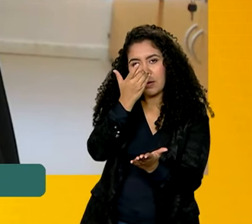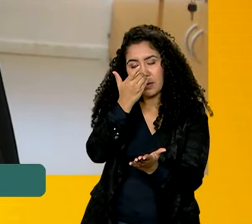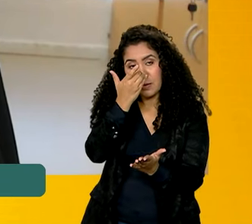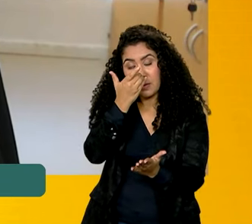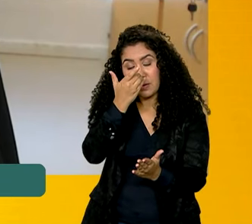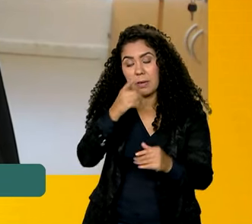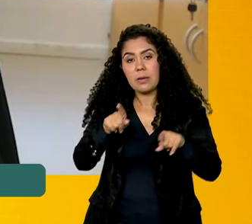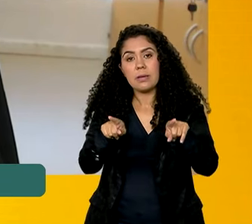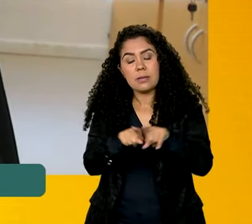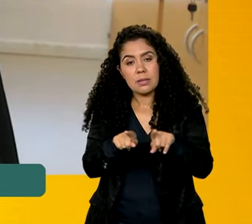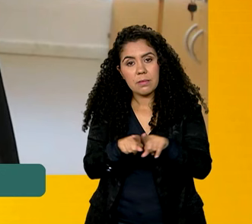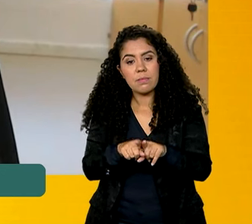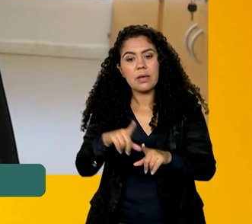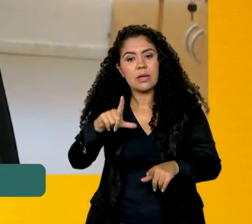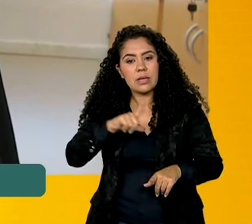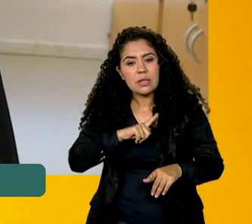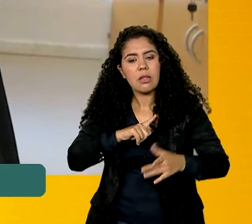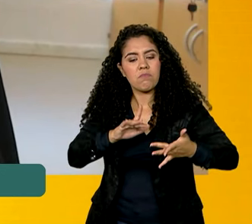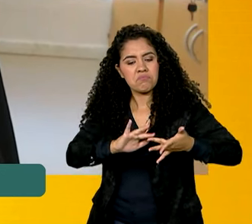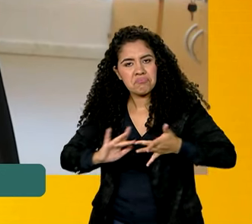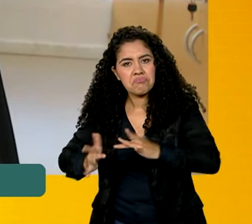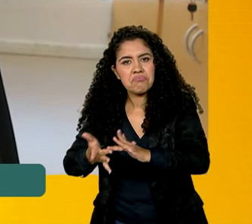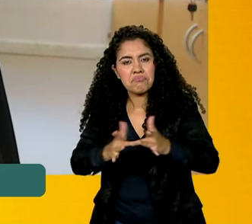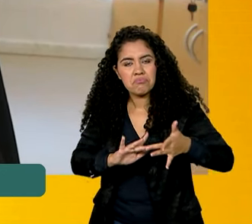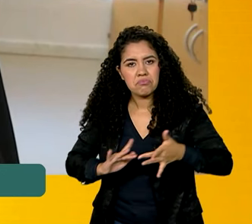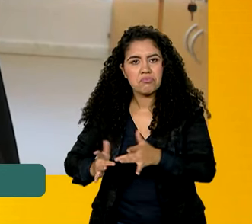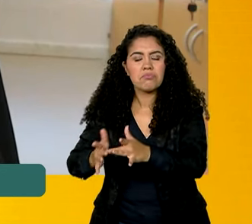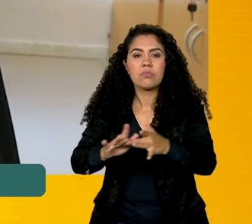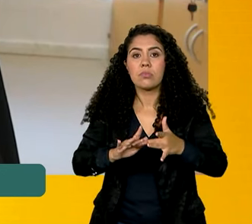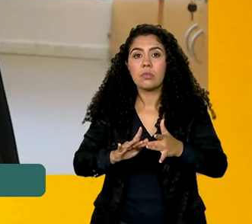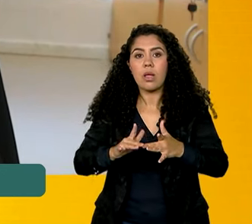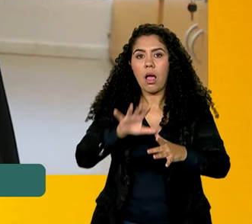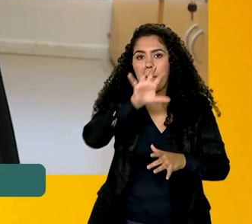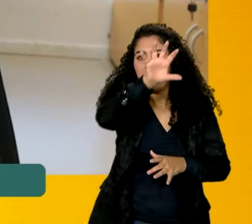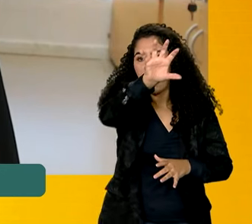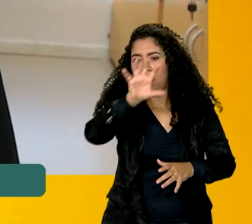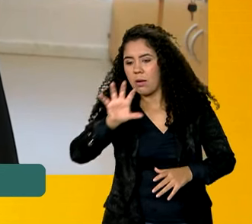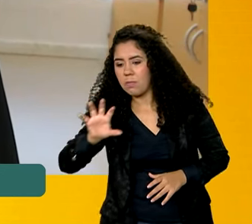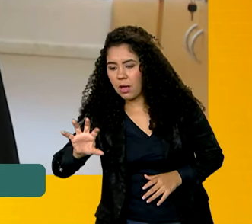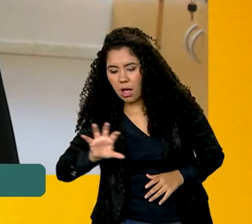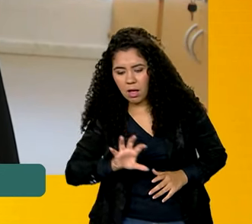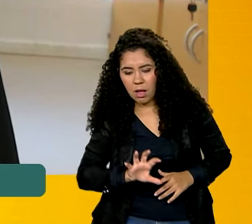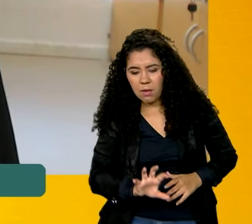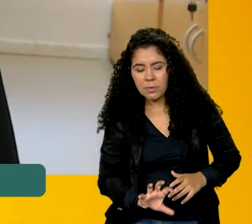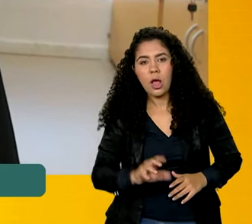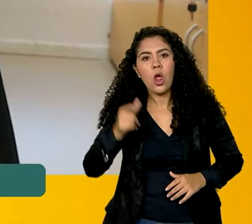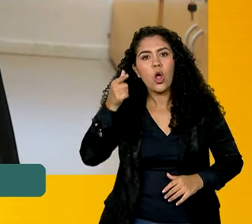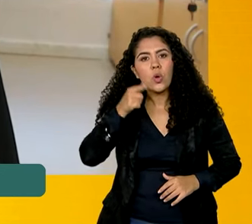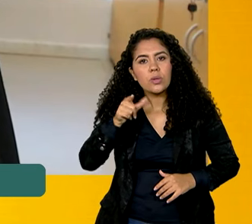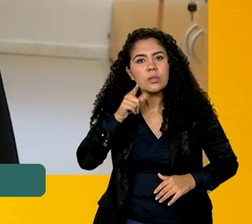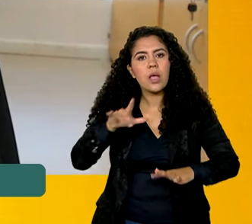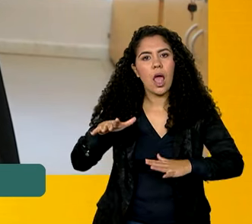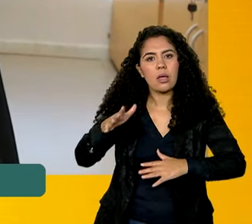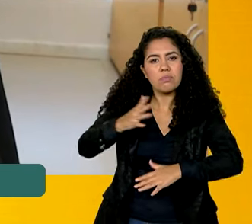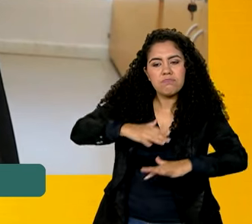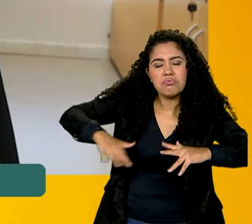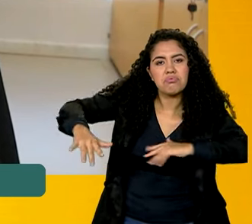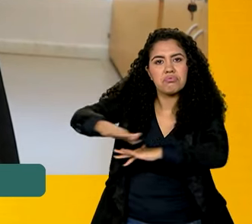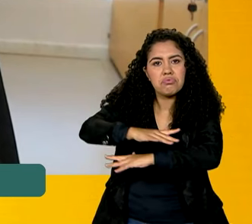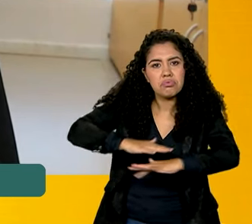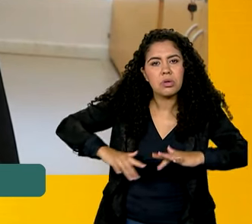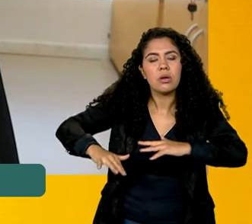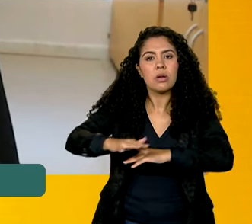uma rede de cidades muito densa e articulada, as cidades elas conseguem ter fluxos entre elas, é uma